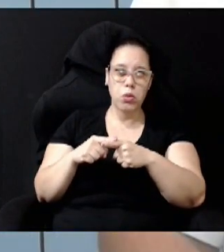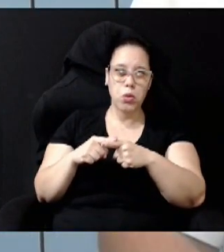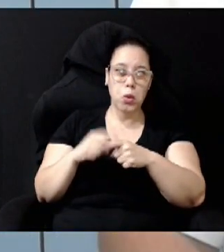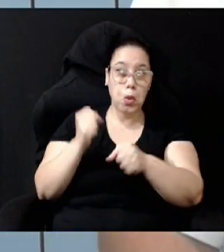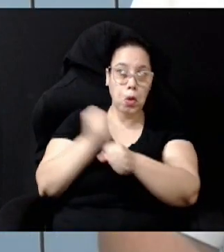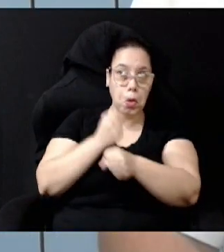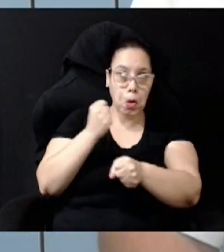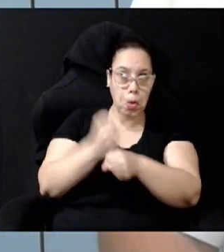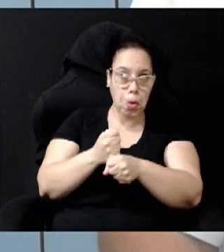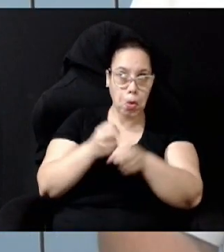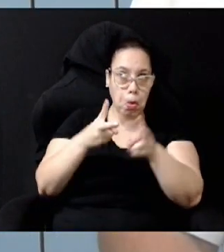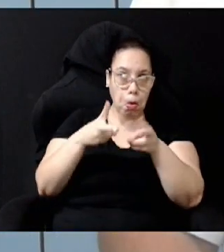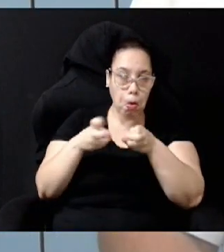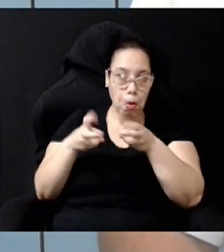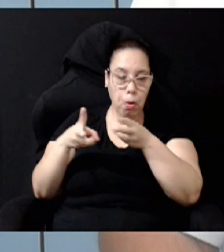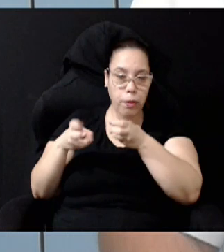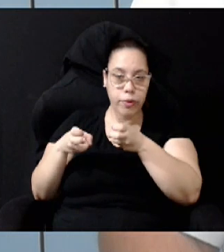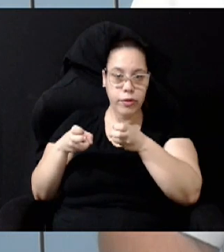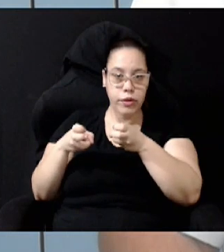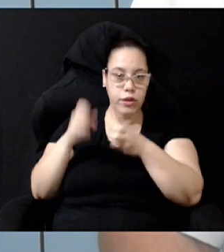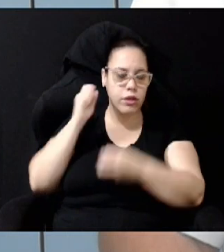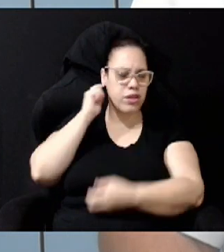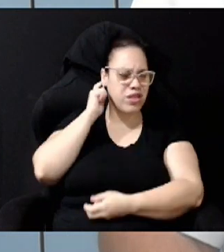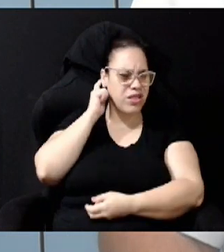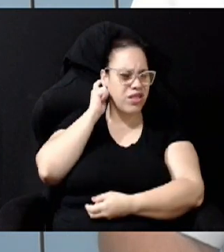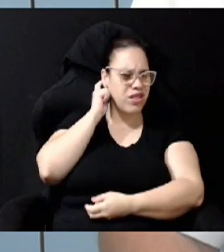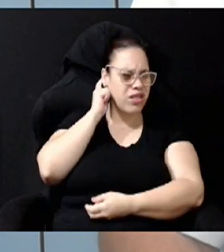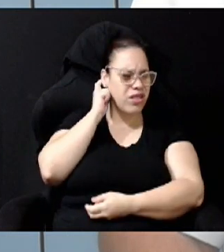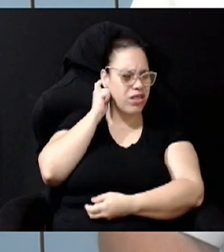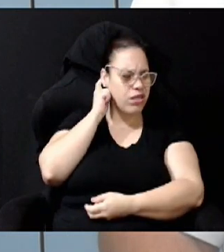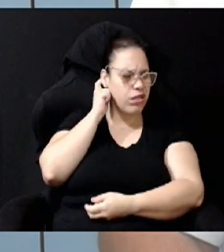percebeu assim, uma certa